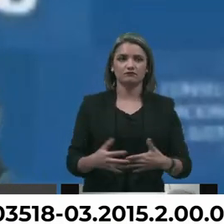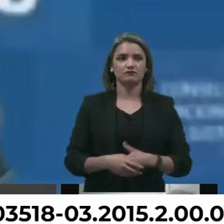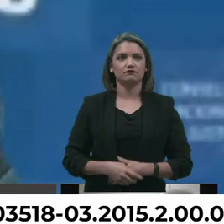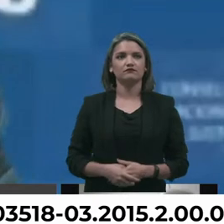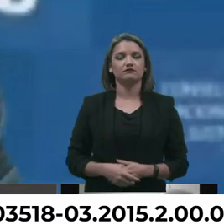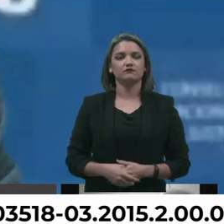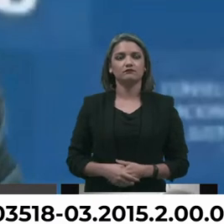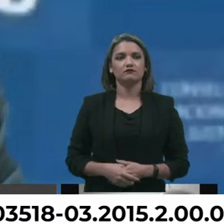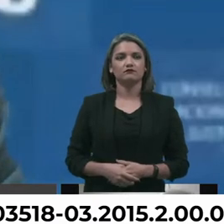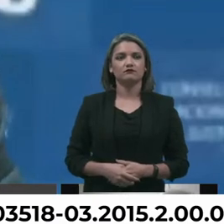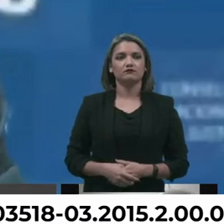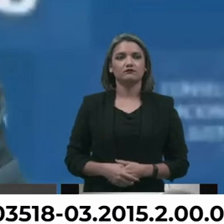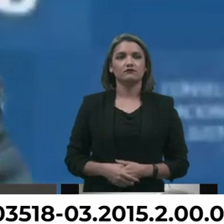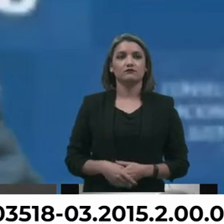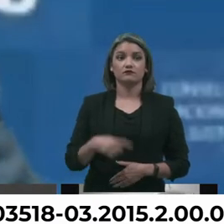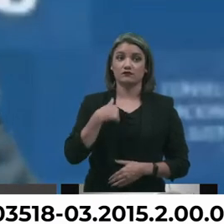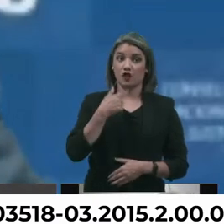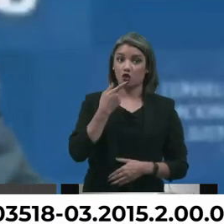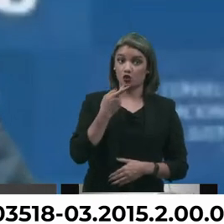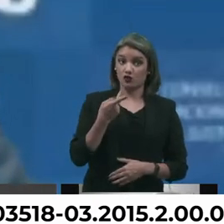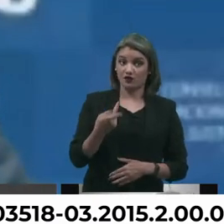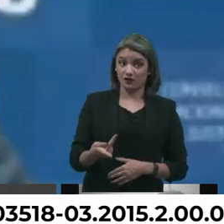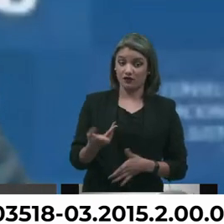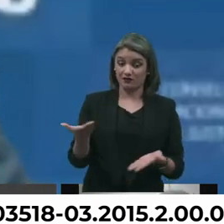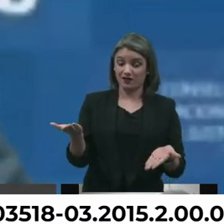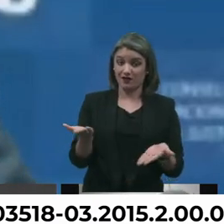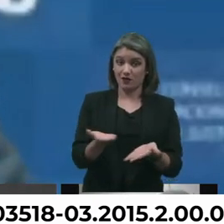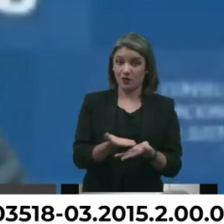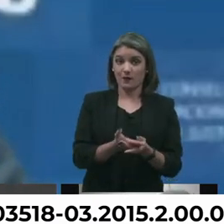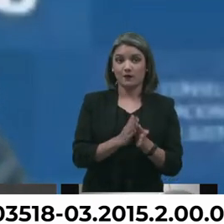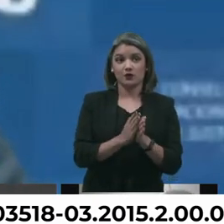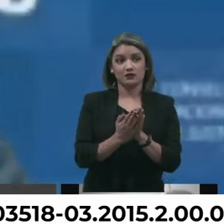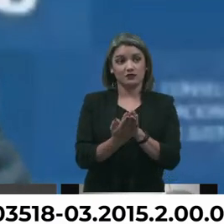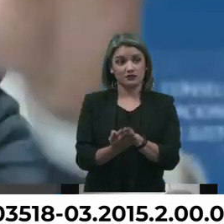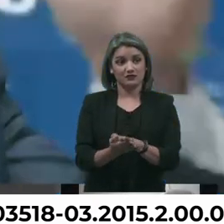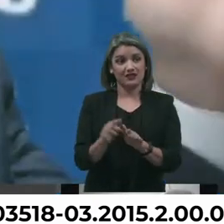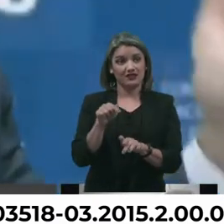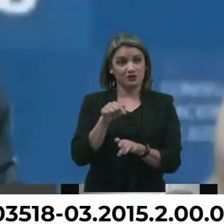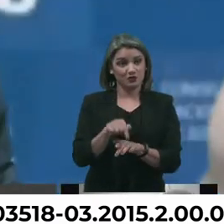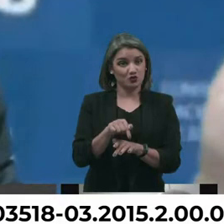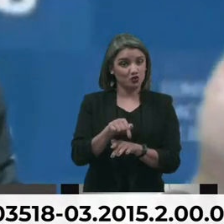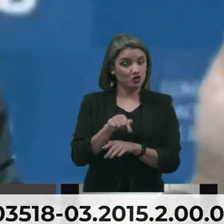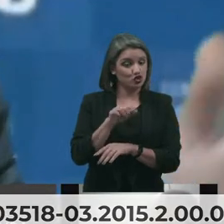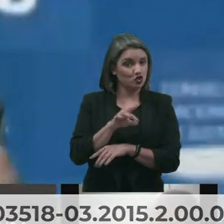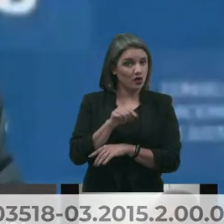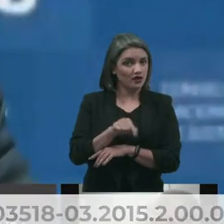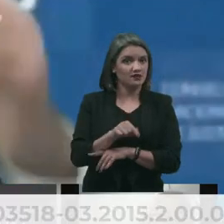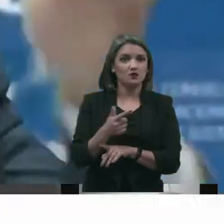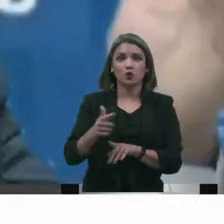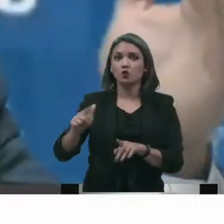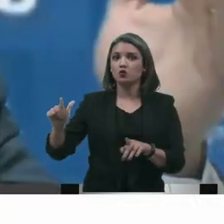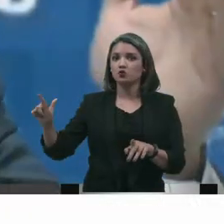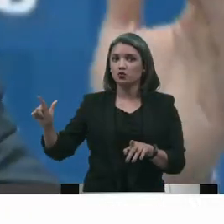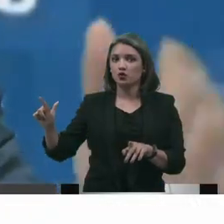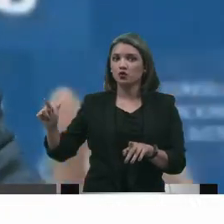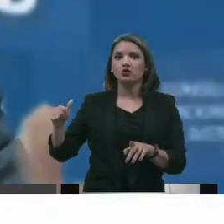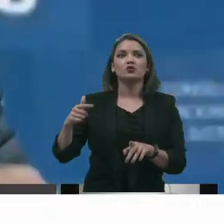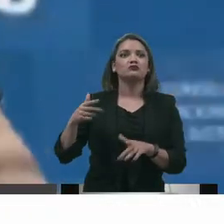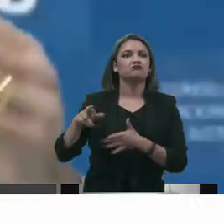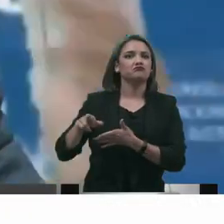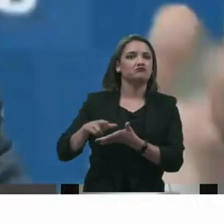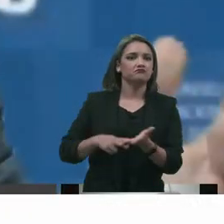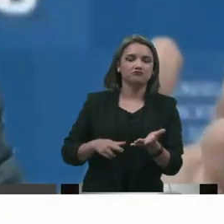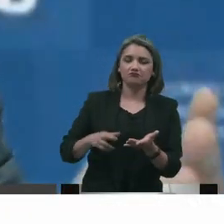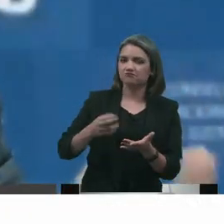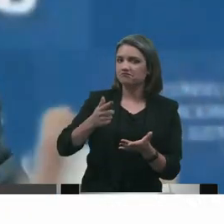Eu estou me referindo a esse processo exclusivamente, aos demais processos de outros relatores